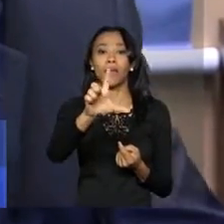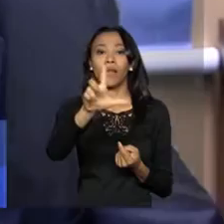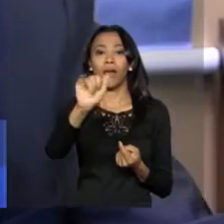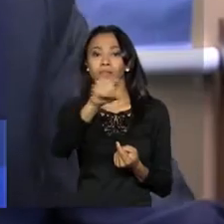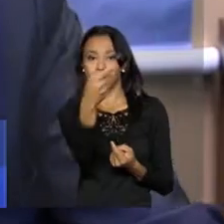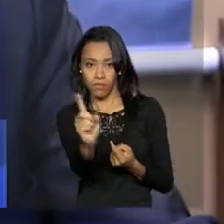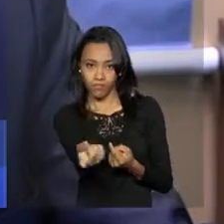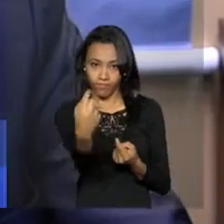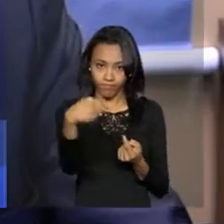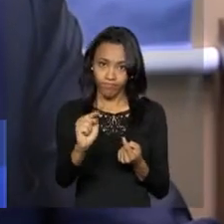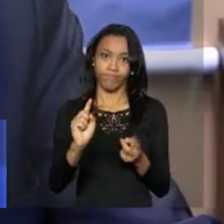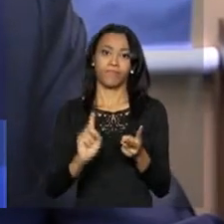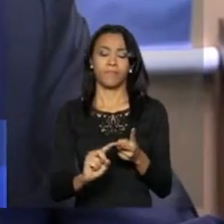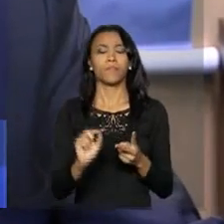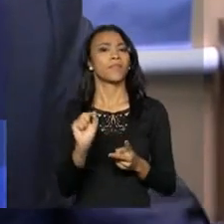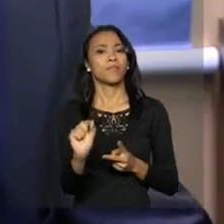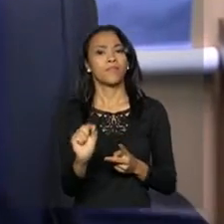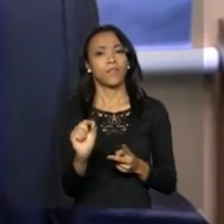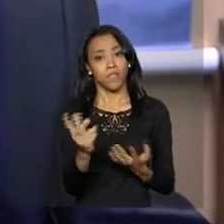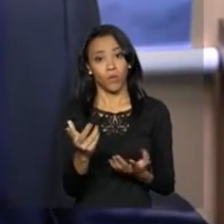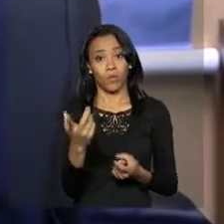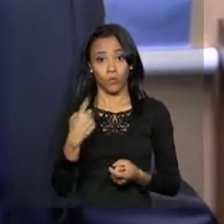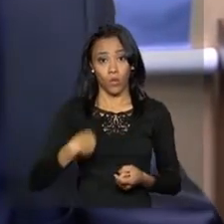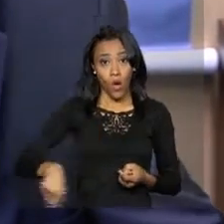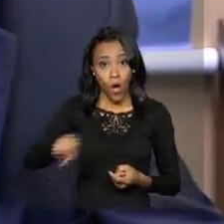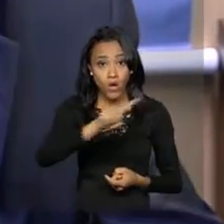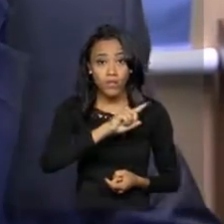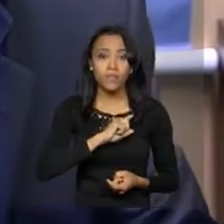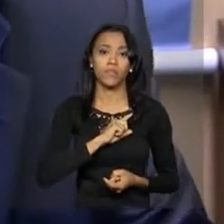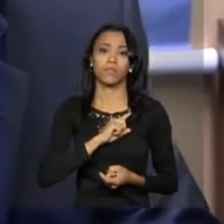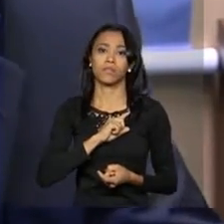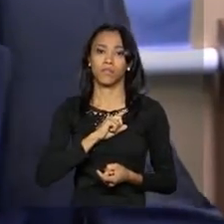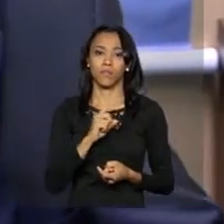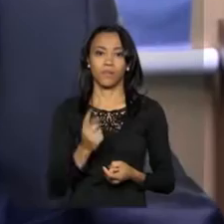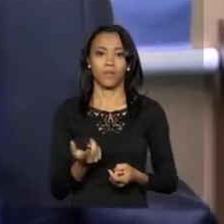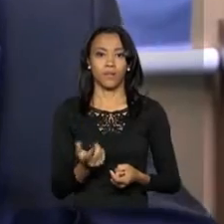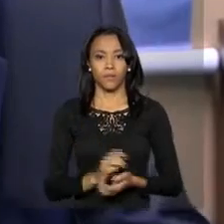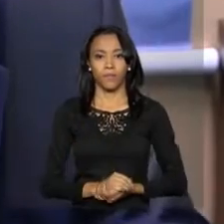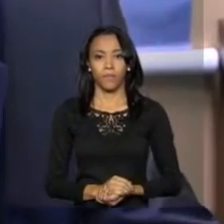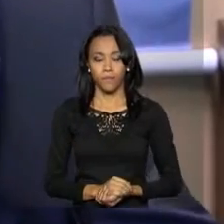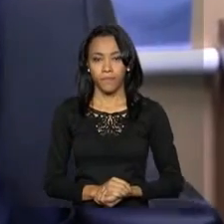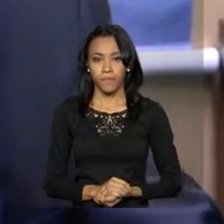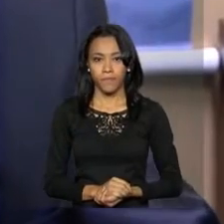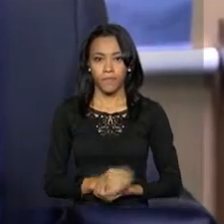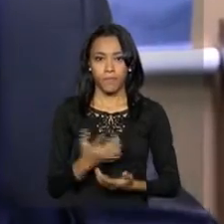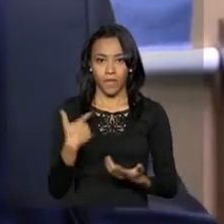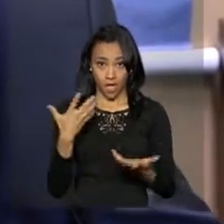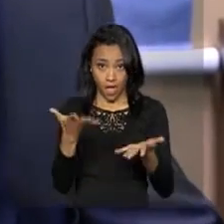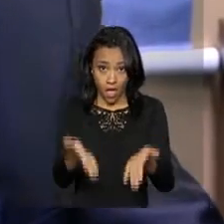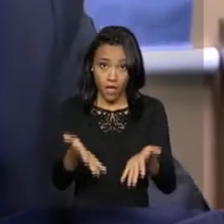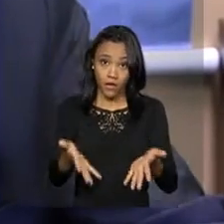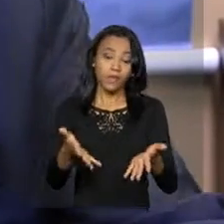dos denunciantes, né? E nós, na nossa defesa, nós afirmamos textualmente que o objeto da denúncia só podia ser